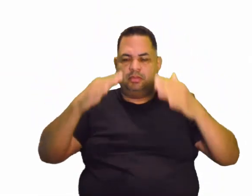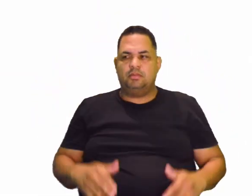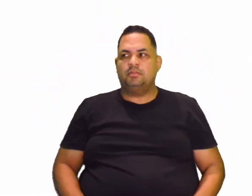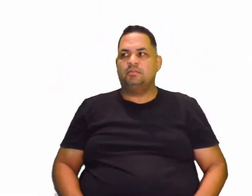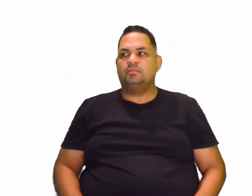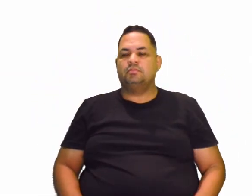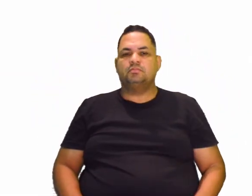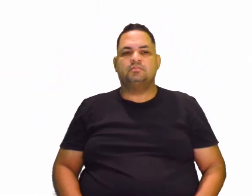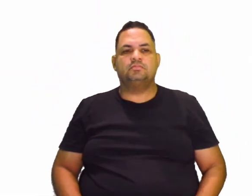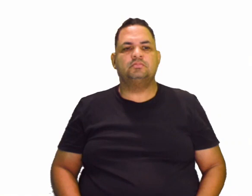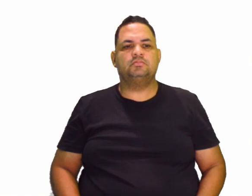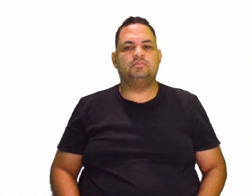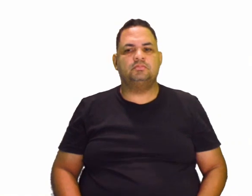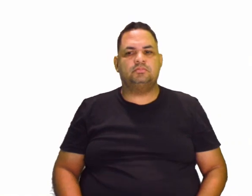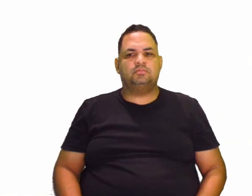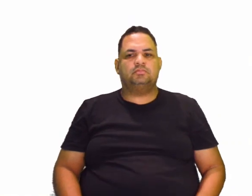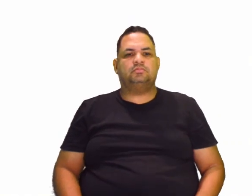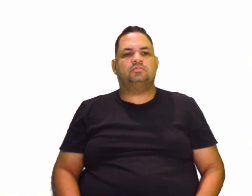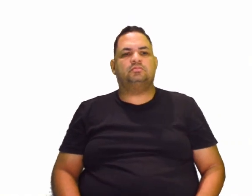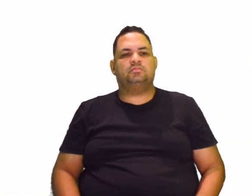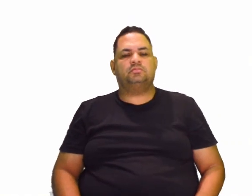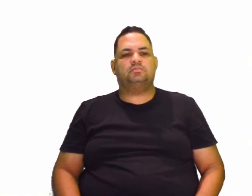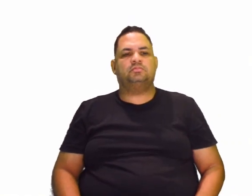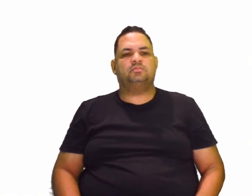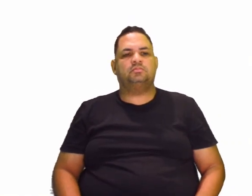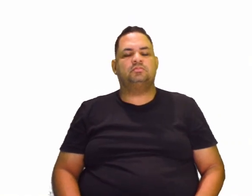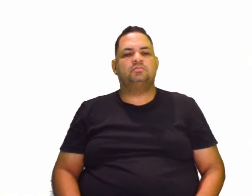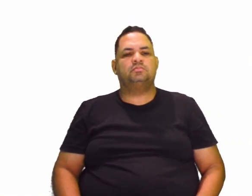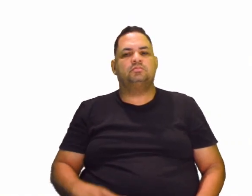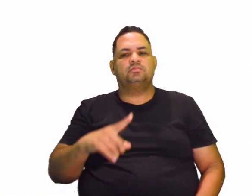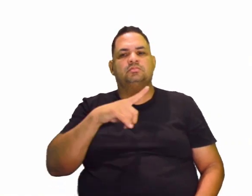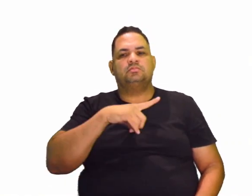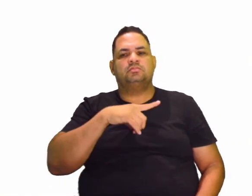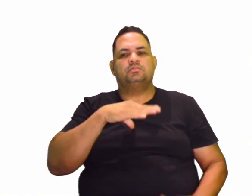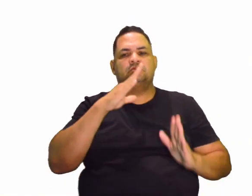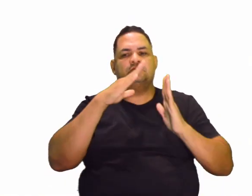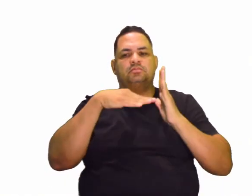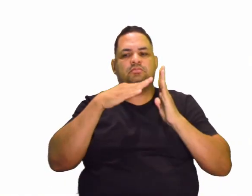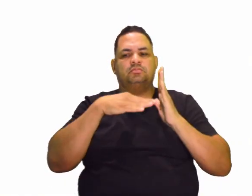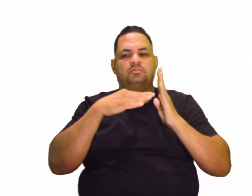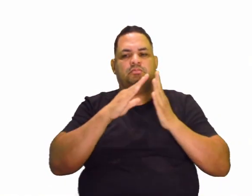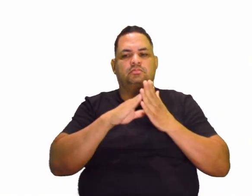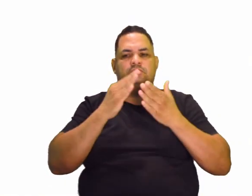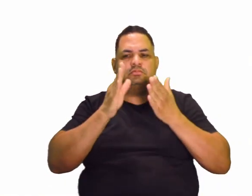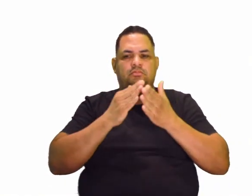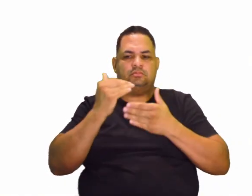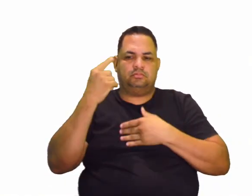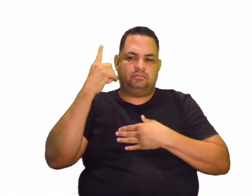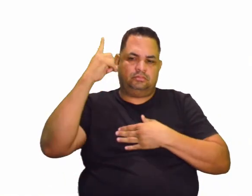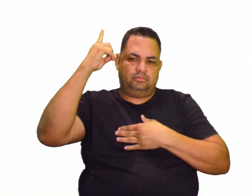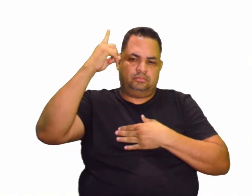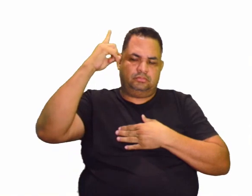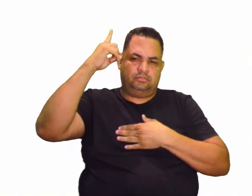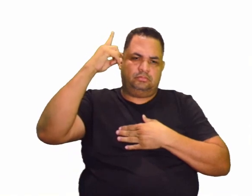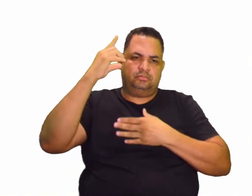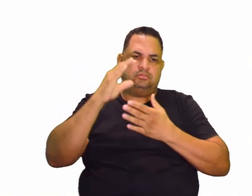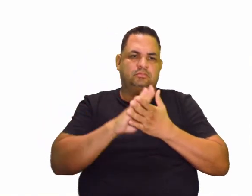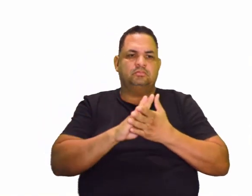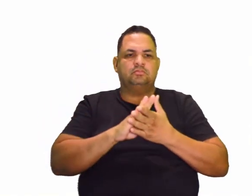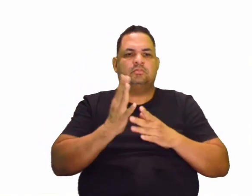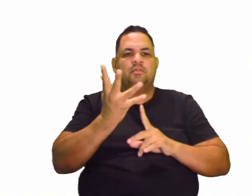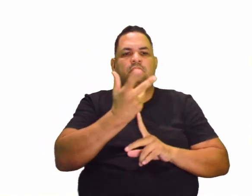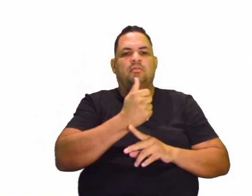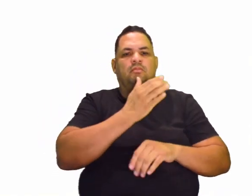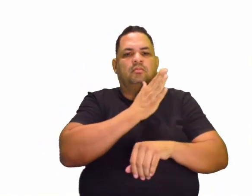Aqui nós podemos ver uma obra feita, né, em vitrais. A arte na Idade Média